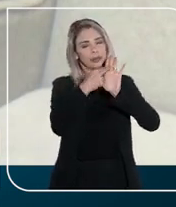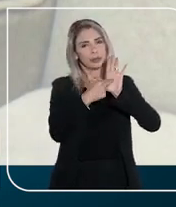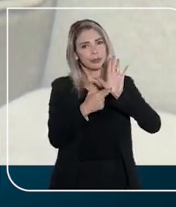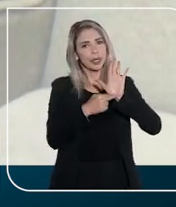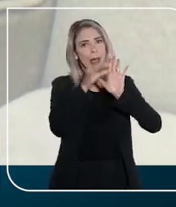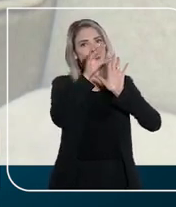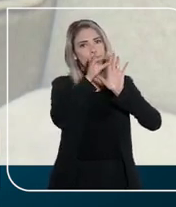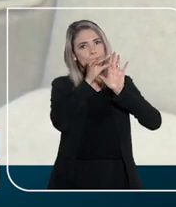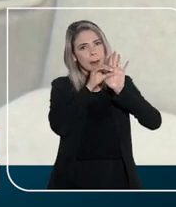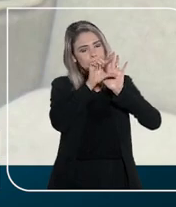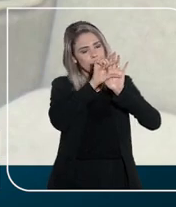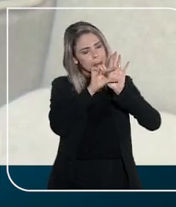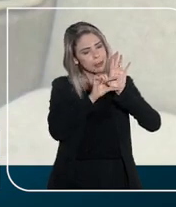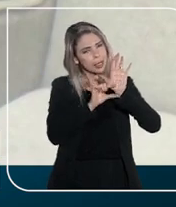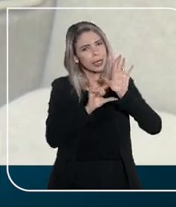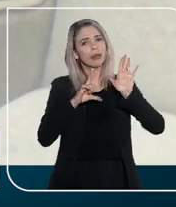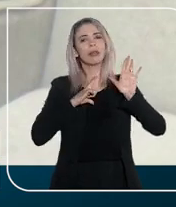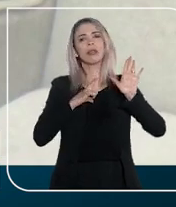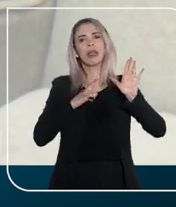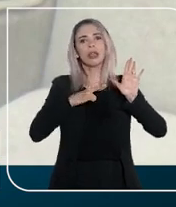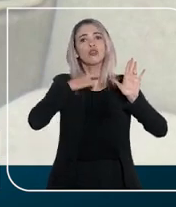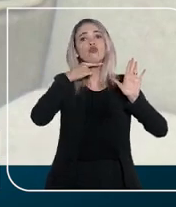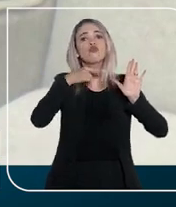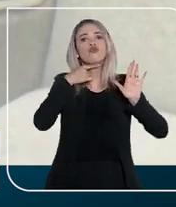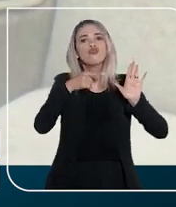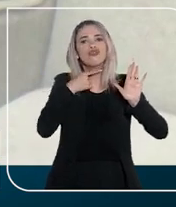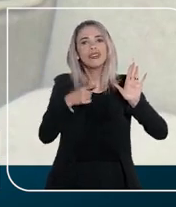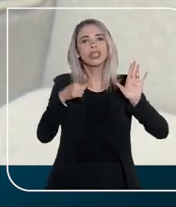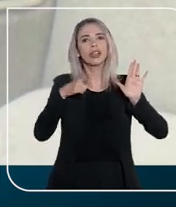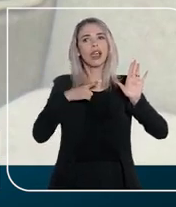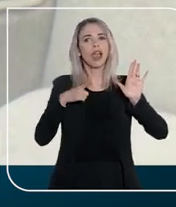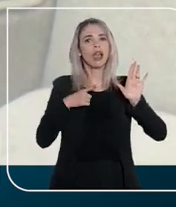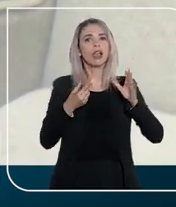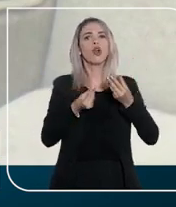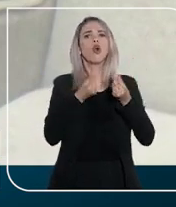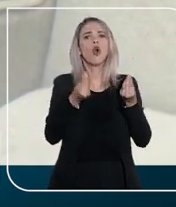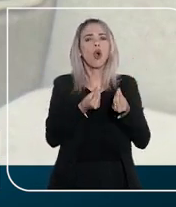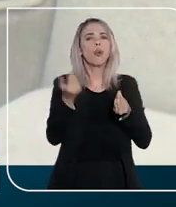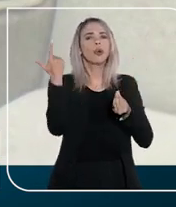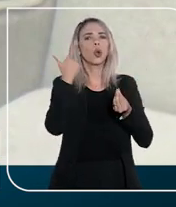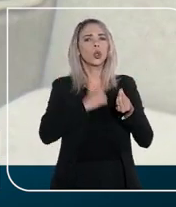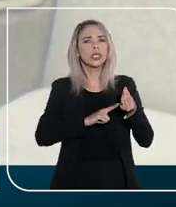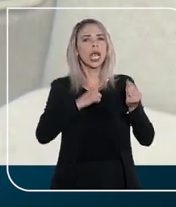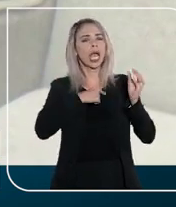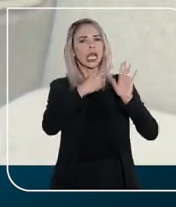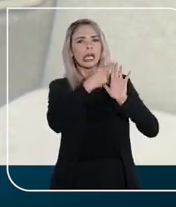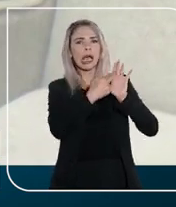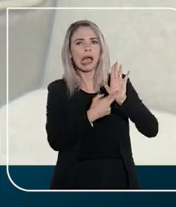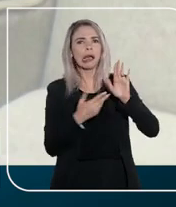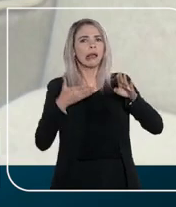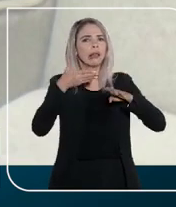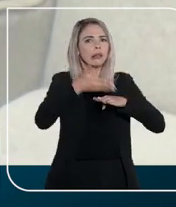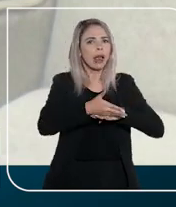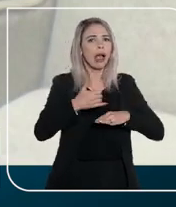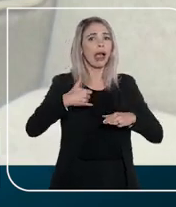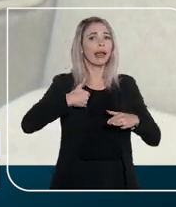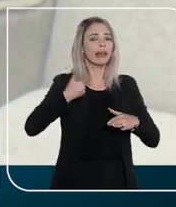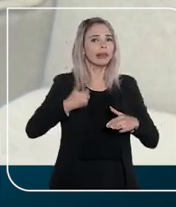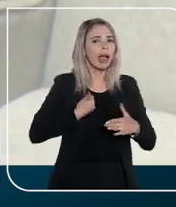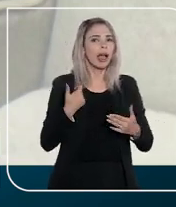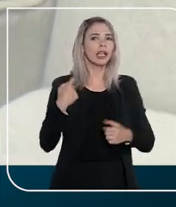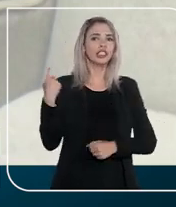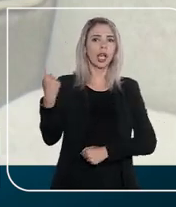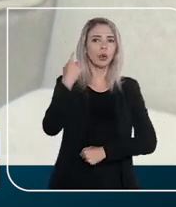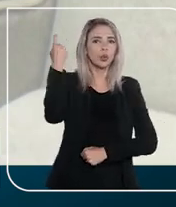questionamentos em relação a requisitos de acesso aos cargos públicos que estão previstos no edital, como idade mínima,